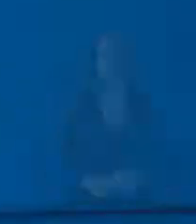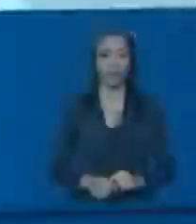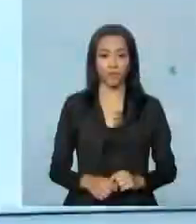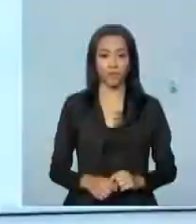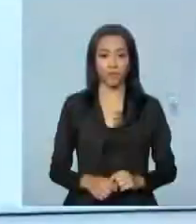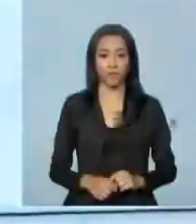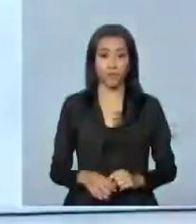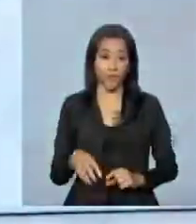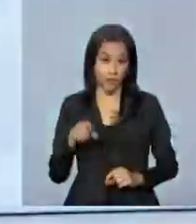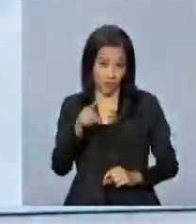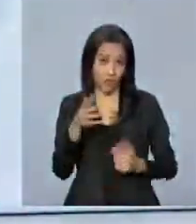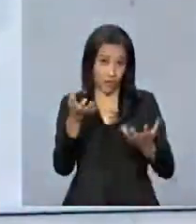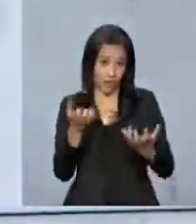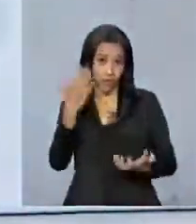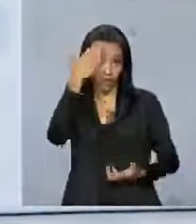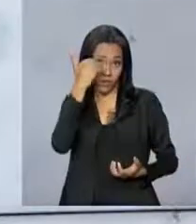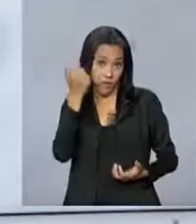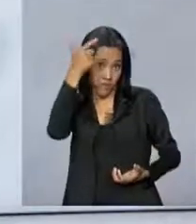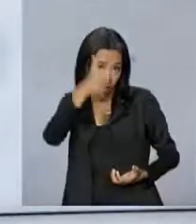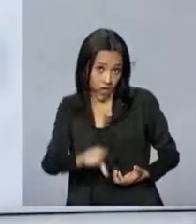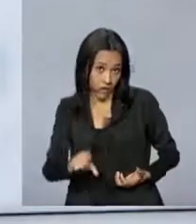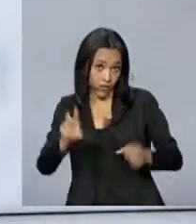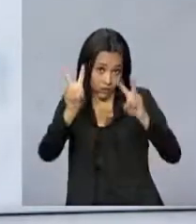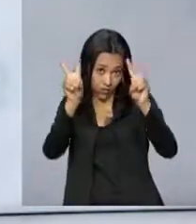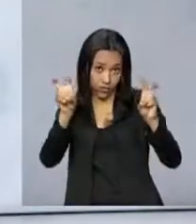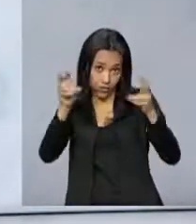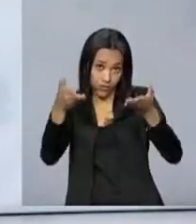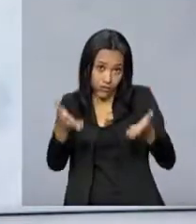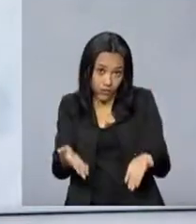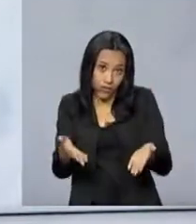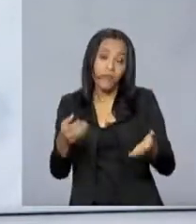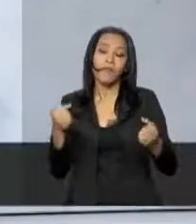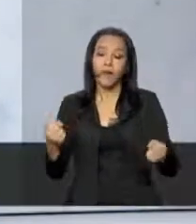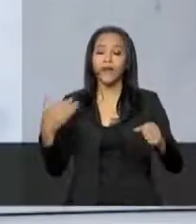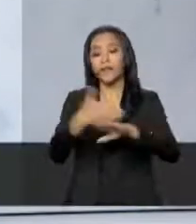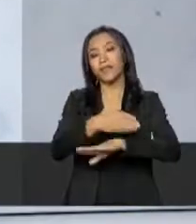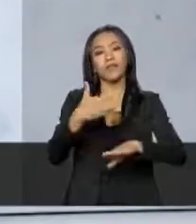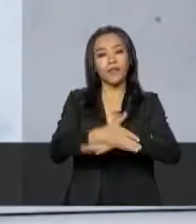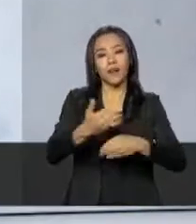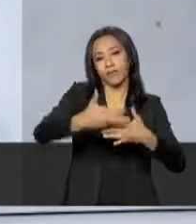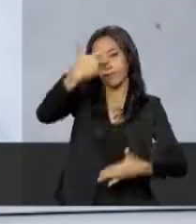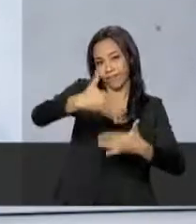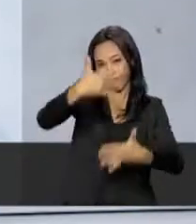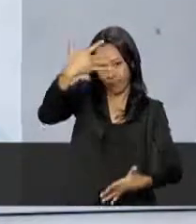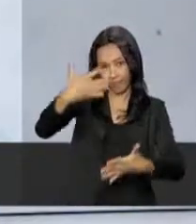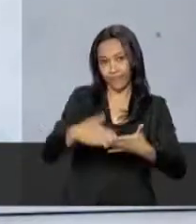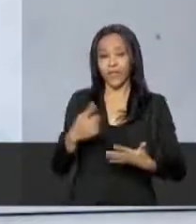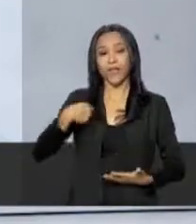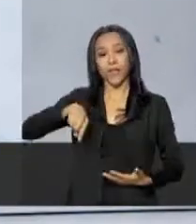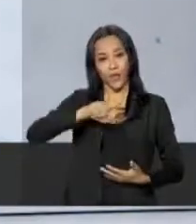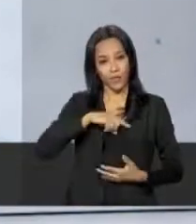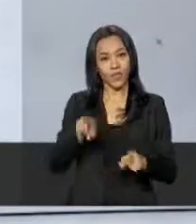E se você quer saber mais sobre energia limpa e renovável, acesse as nossas redes sociais.